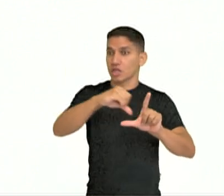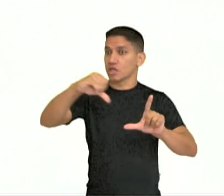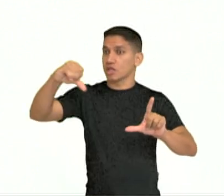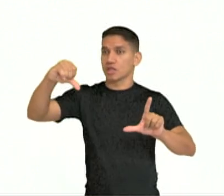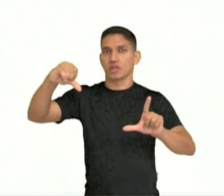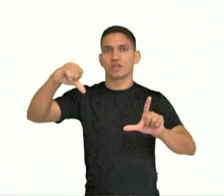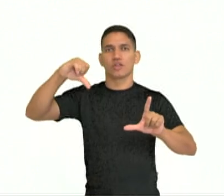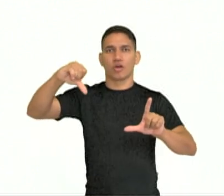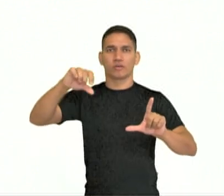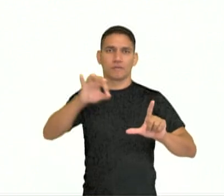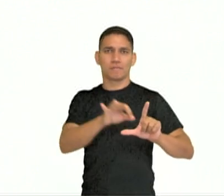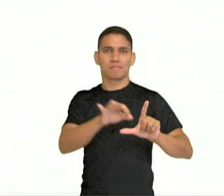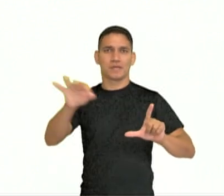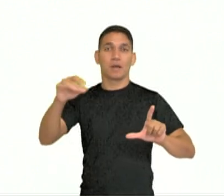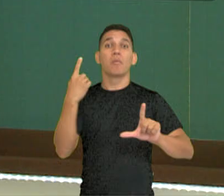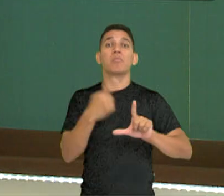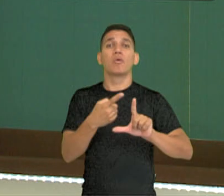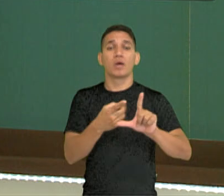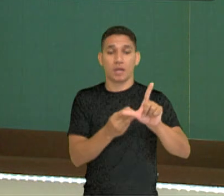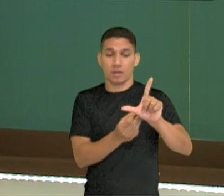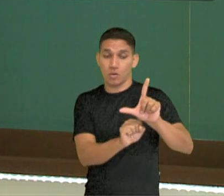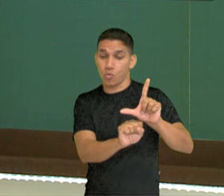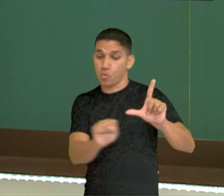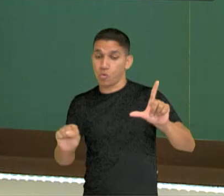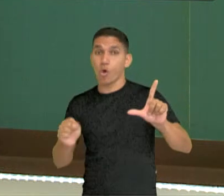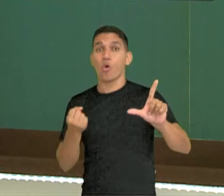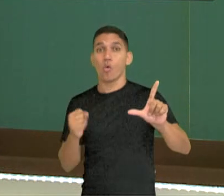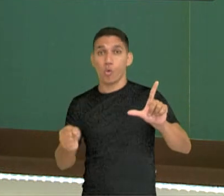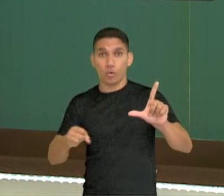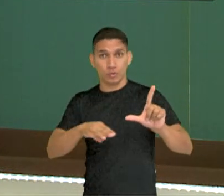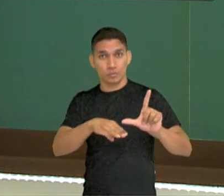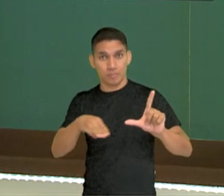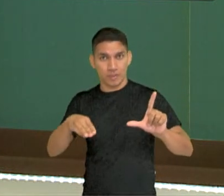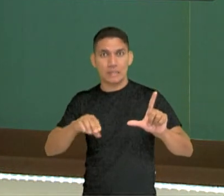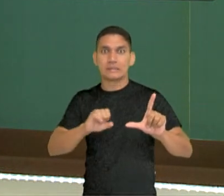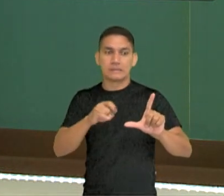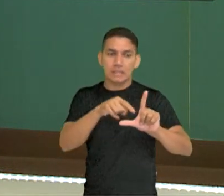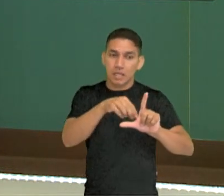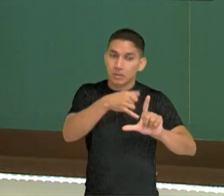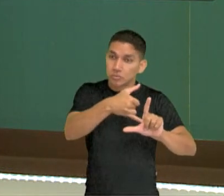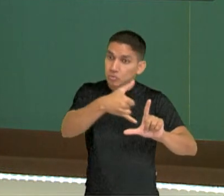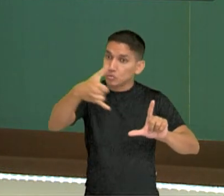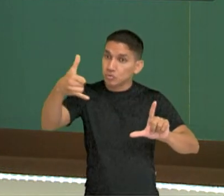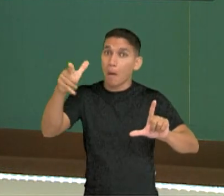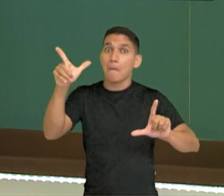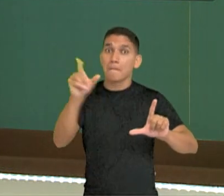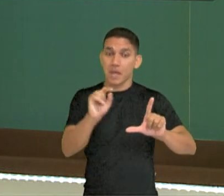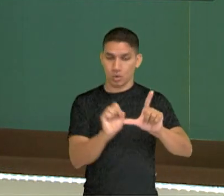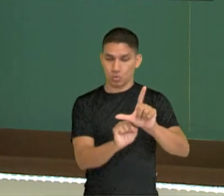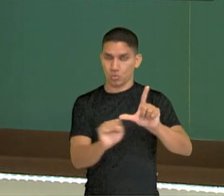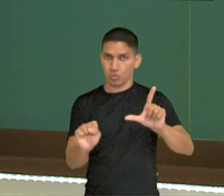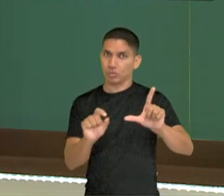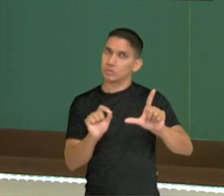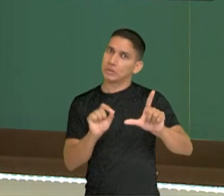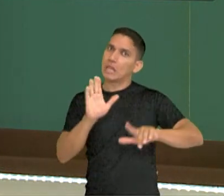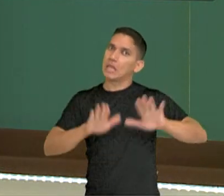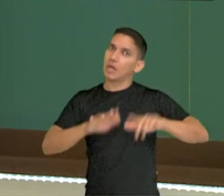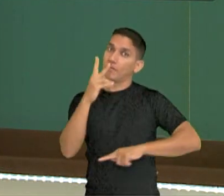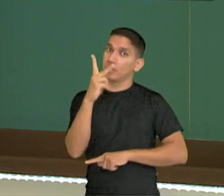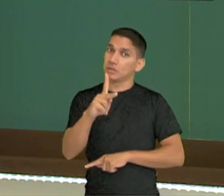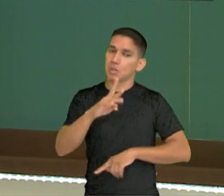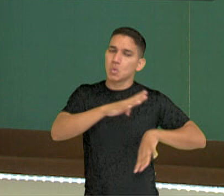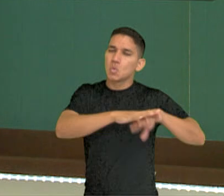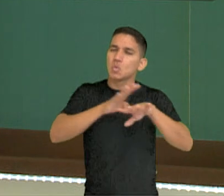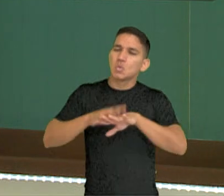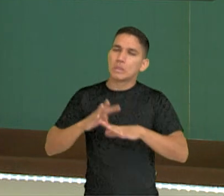porque a base mede 8 metros. E se der um valor menor do que o 8 ali, teu cálculo está errado,